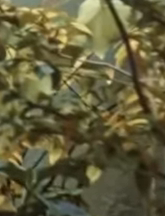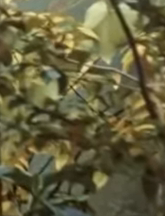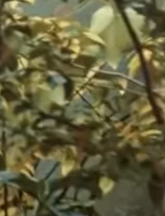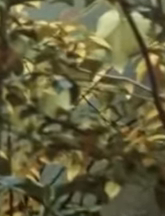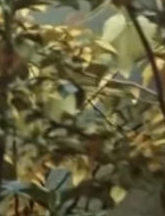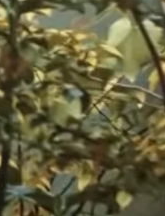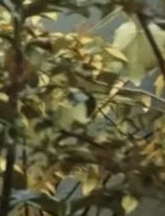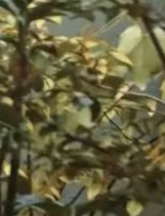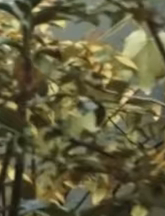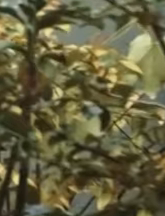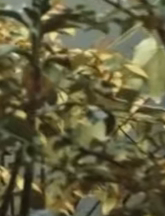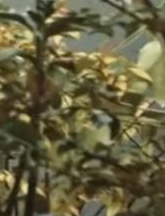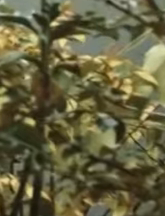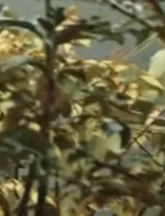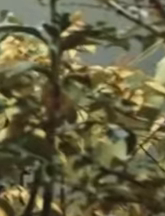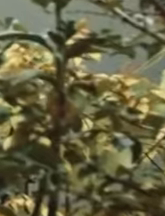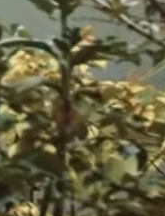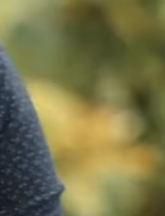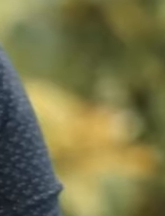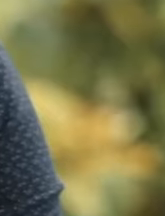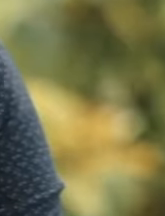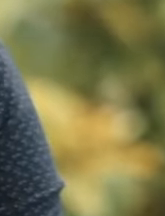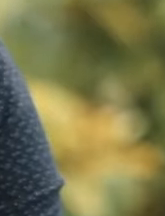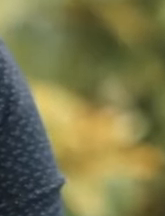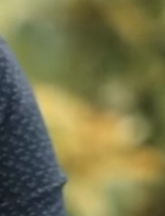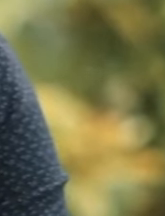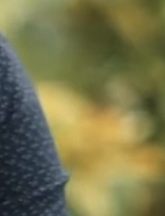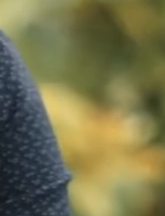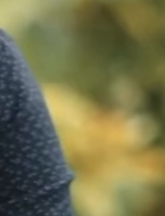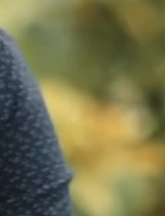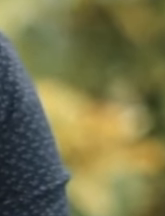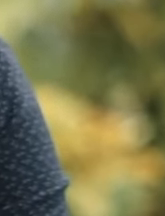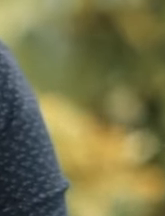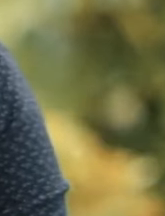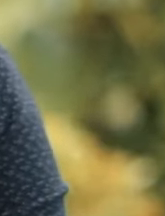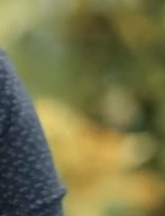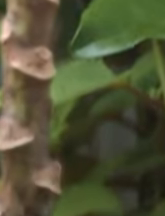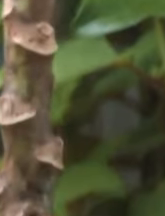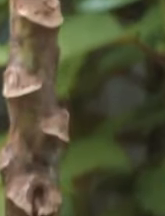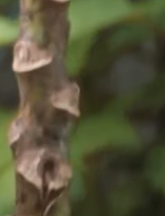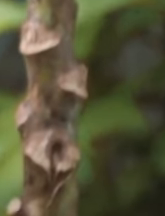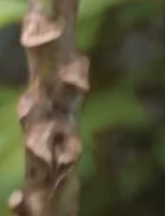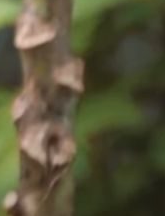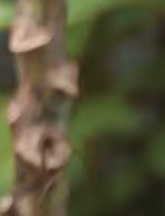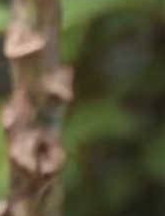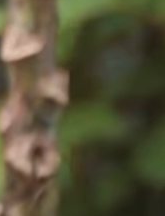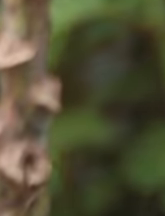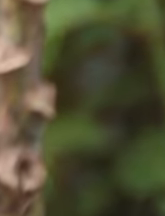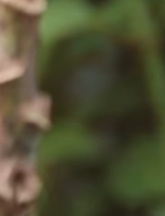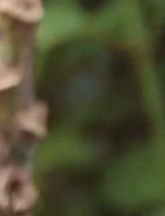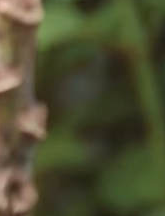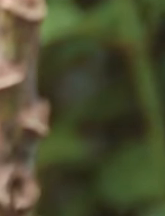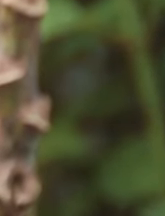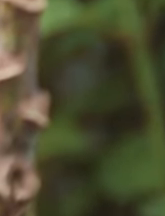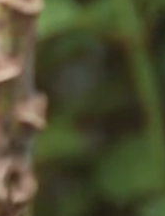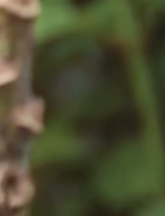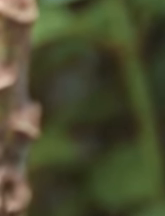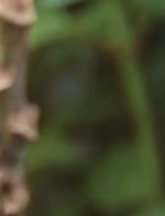Meu nome é Alcino Ribeiro de Cerqueira, eu tenho 67 anos.